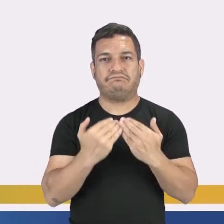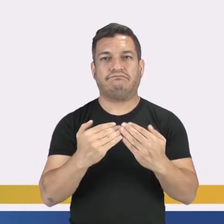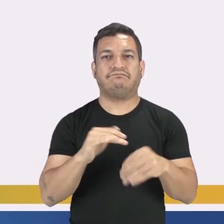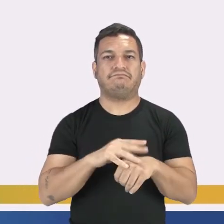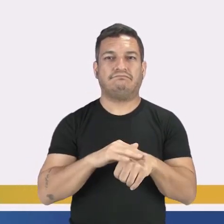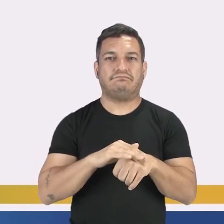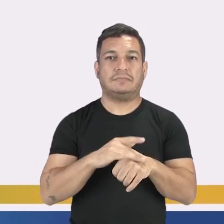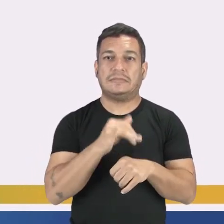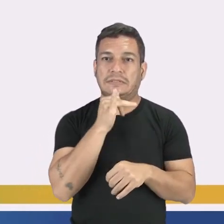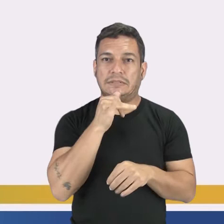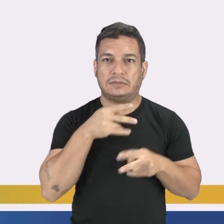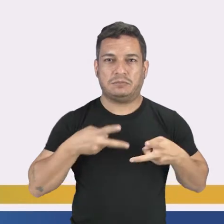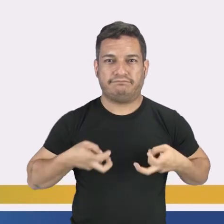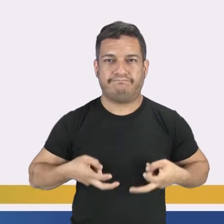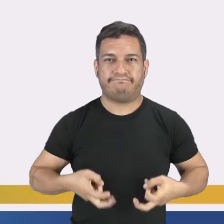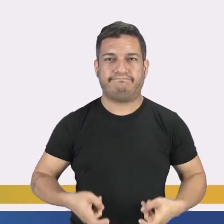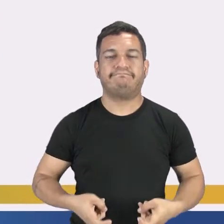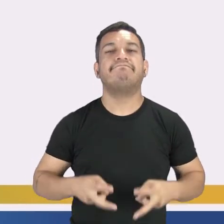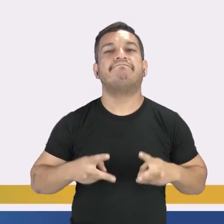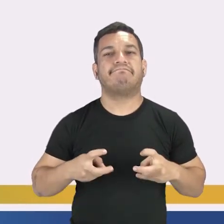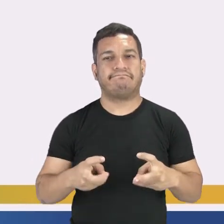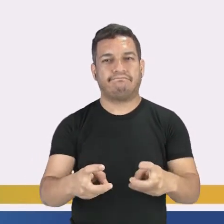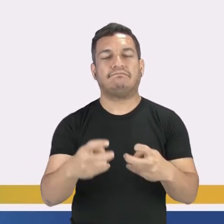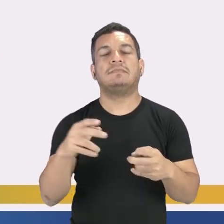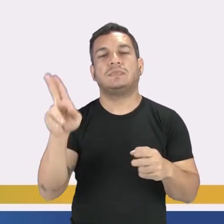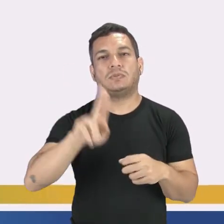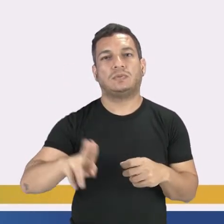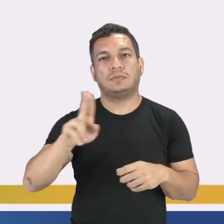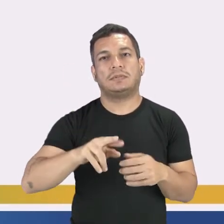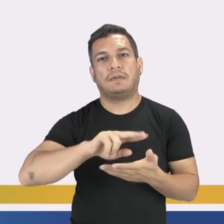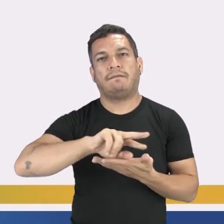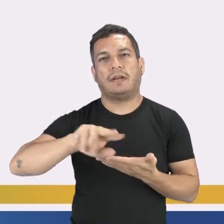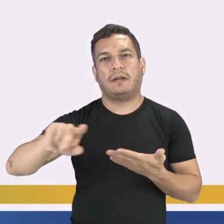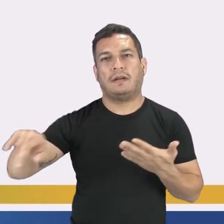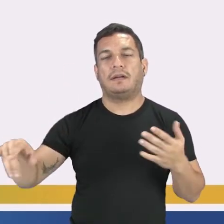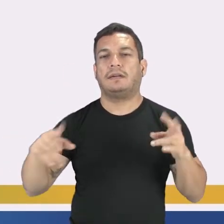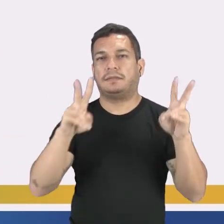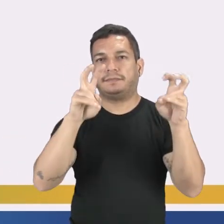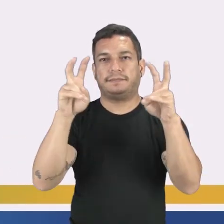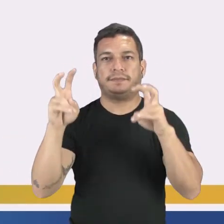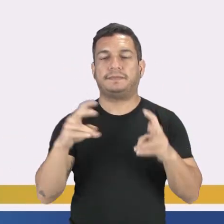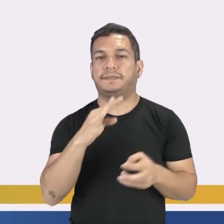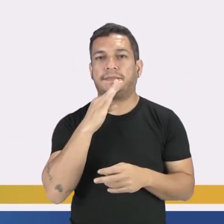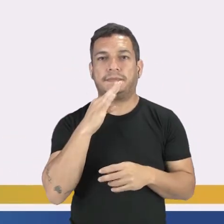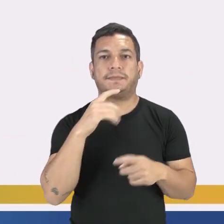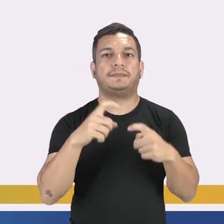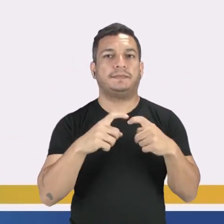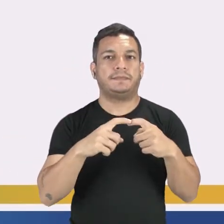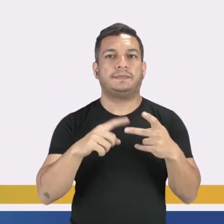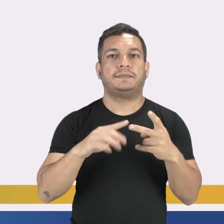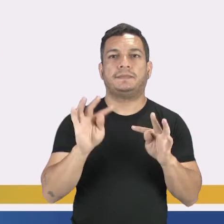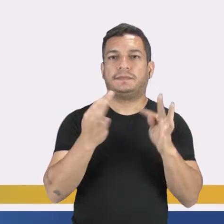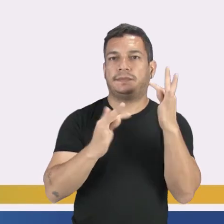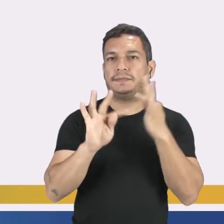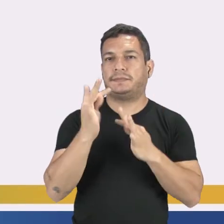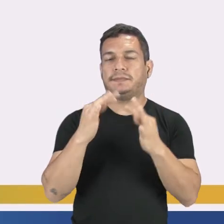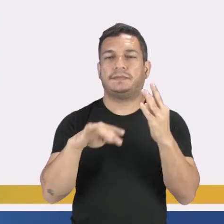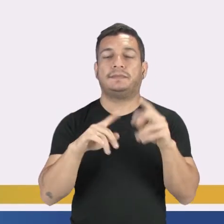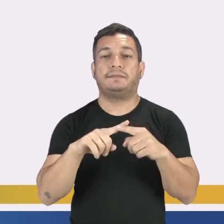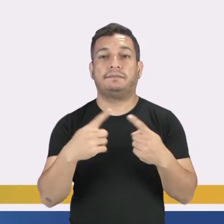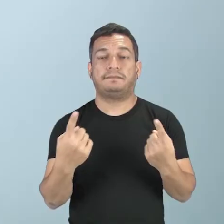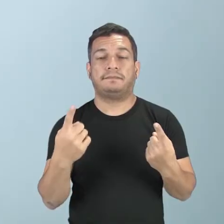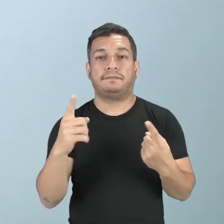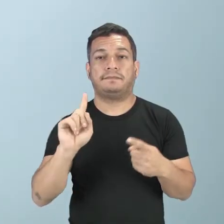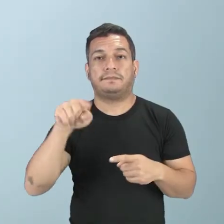tal como câncer. Então, é muito importante, é utilizado em várias áreas do conhecimento, bem como na medicina, tecnologia,